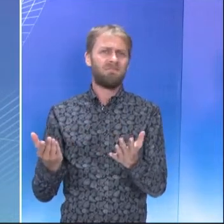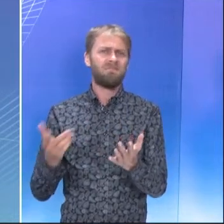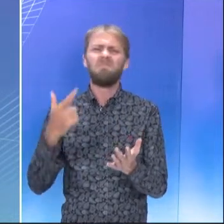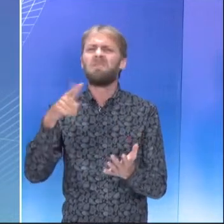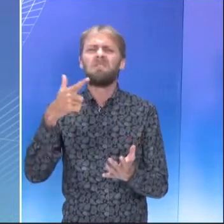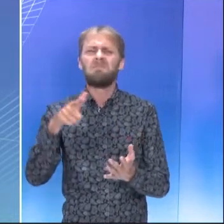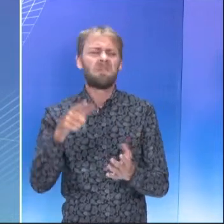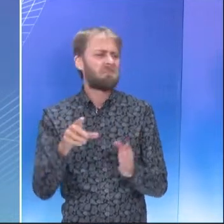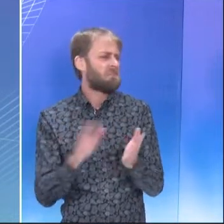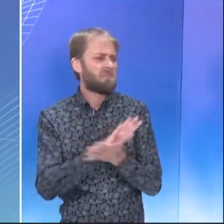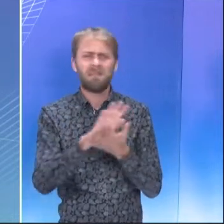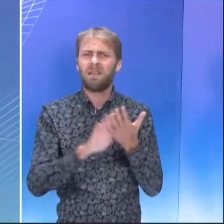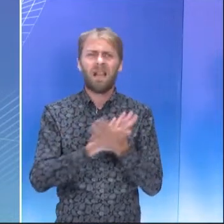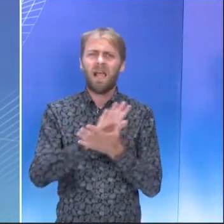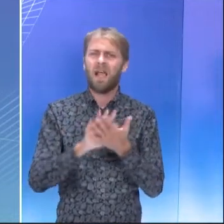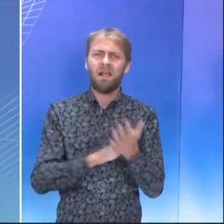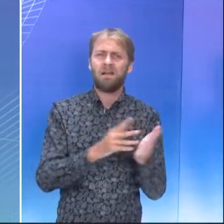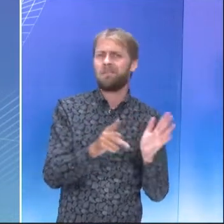colocada em questão